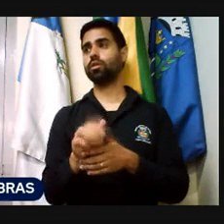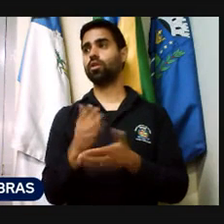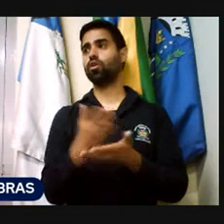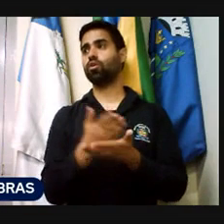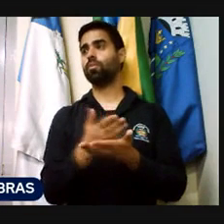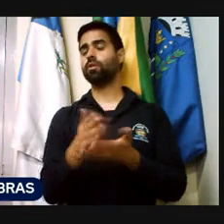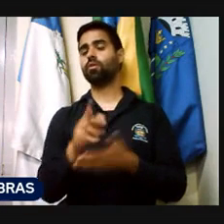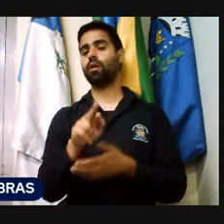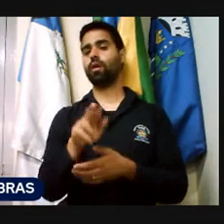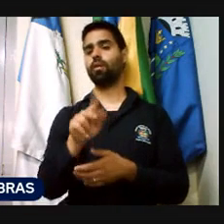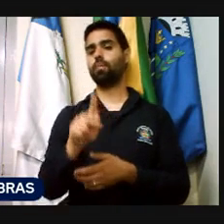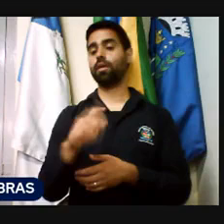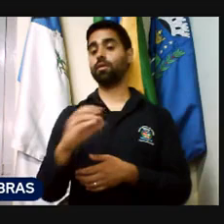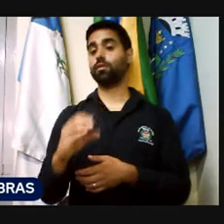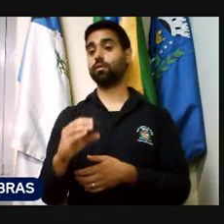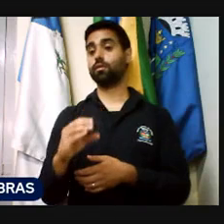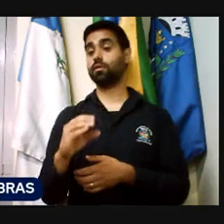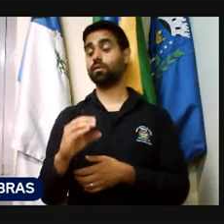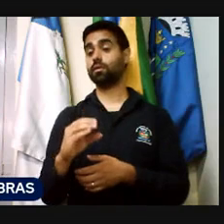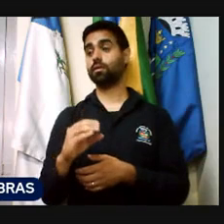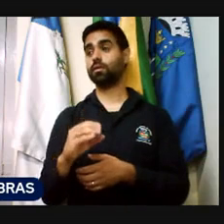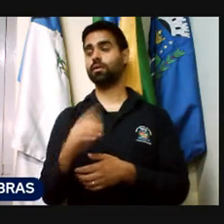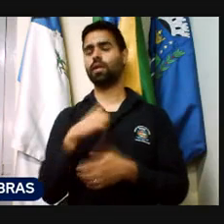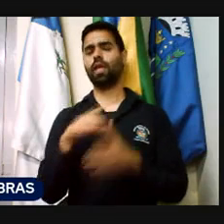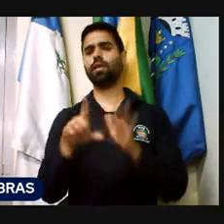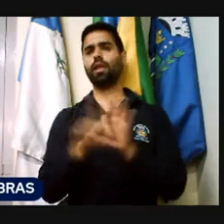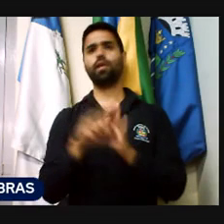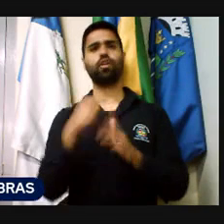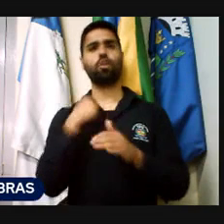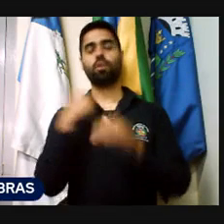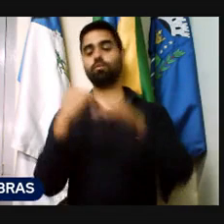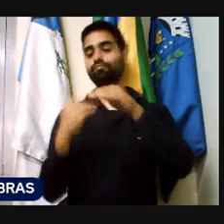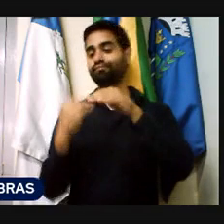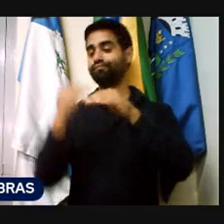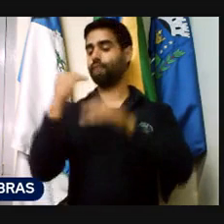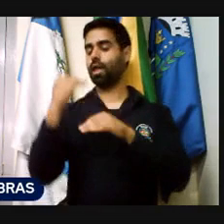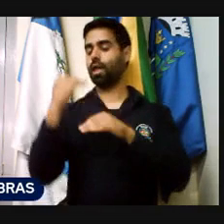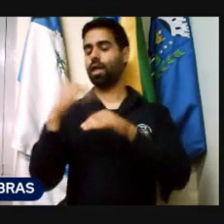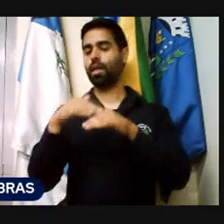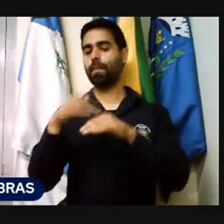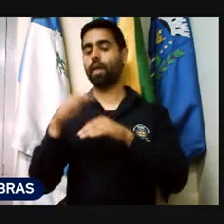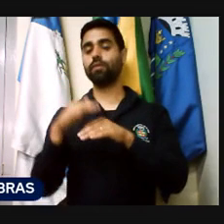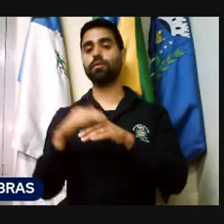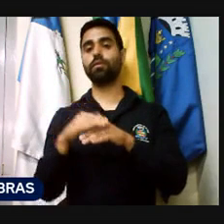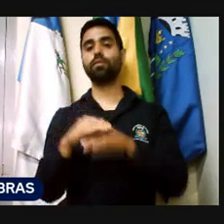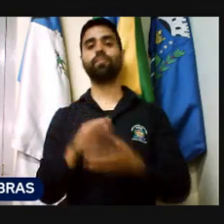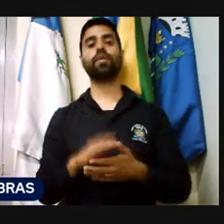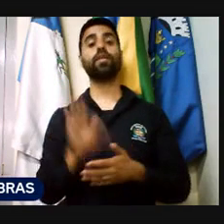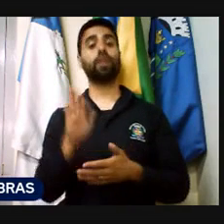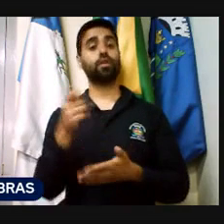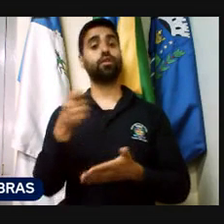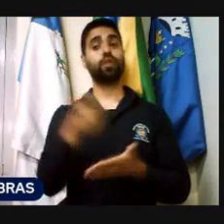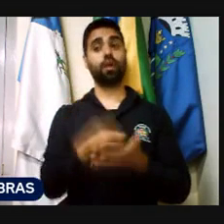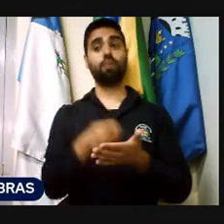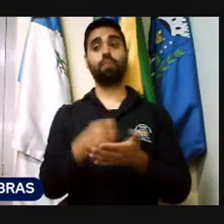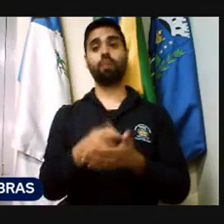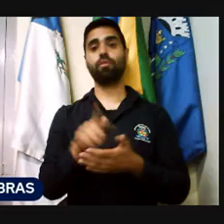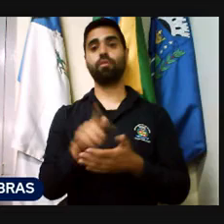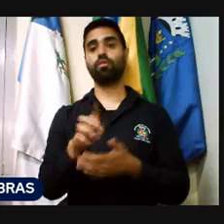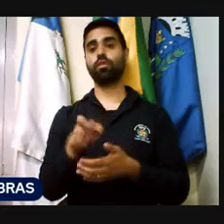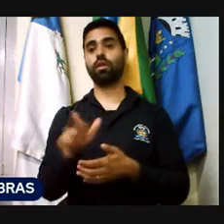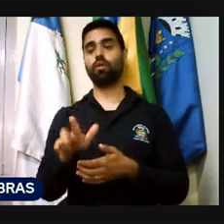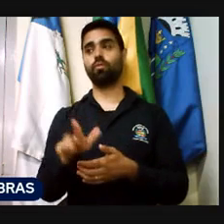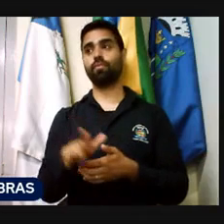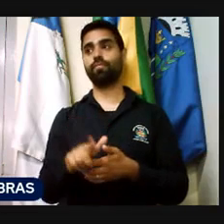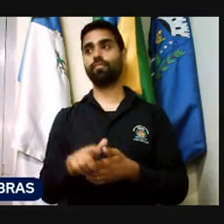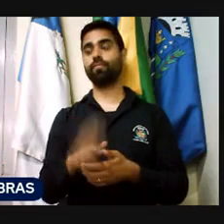vigência do RPC de que trata esta lei, não poderá superar o limite máximo dos benefícios pagos pelo Regime Geral de Previdência Social.